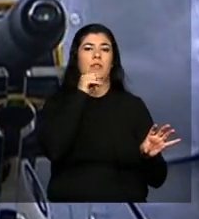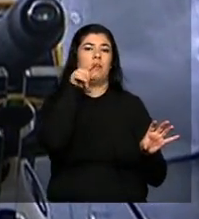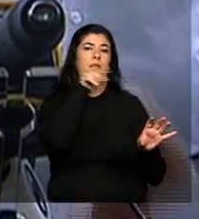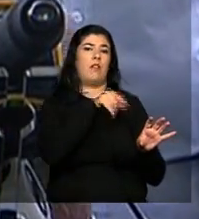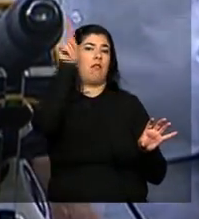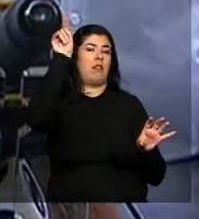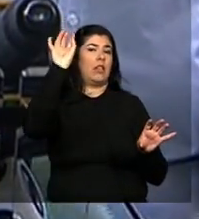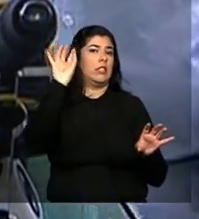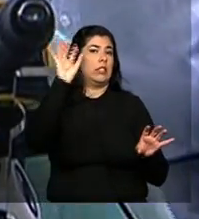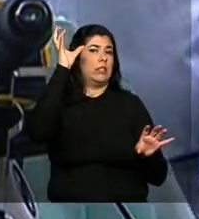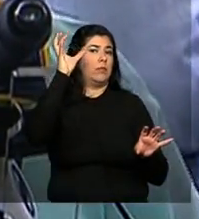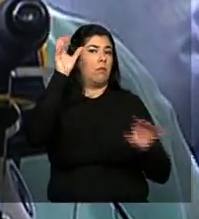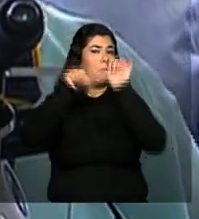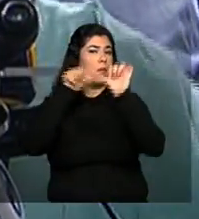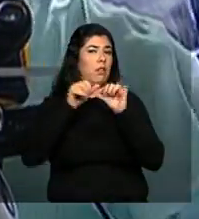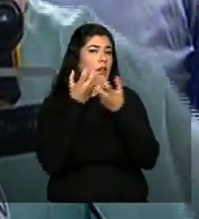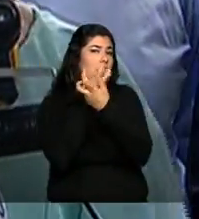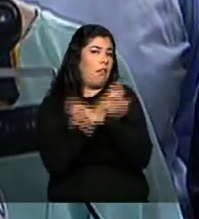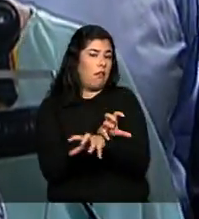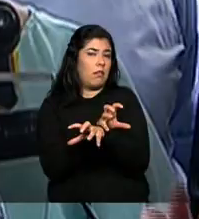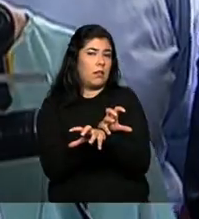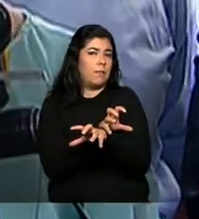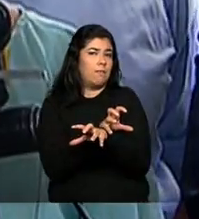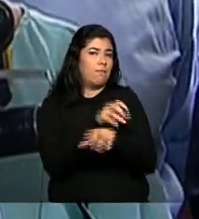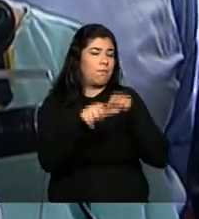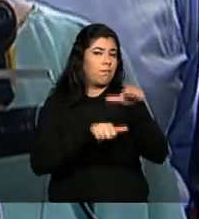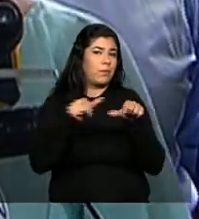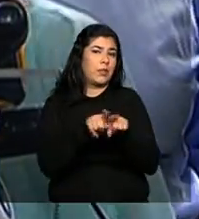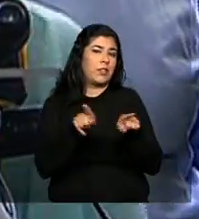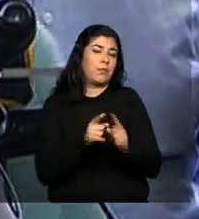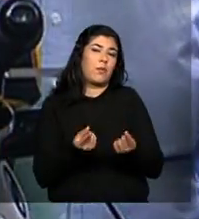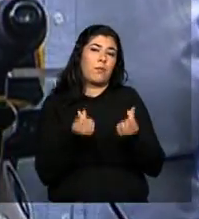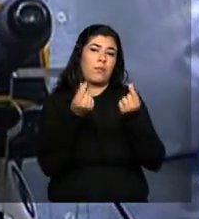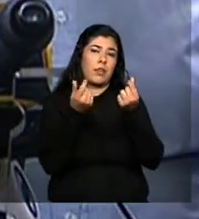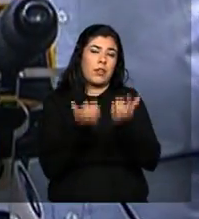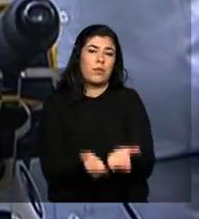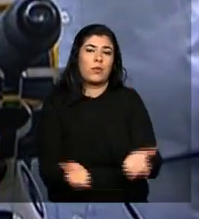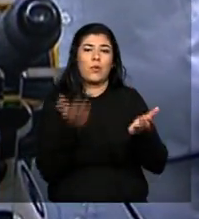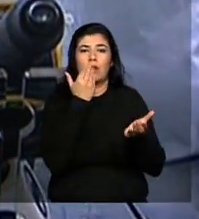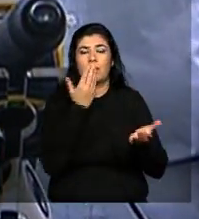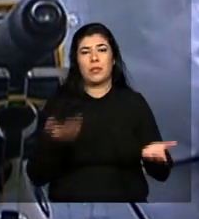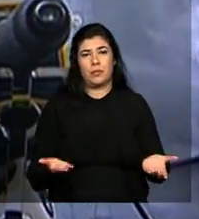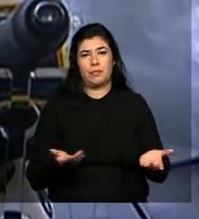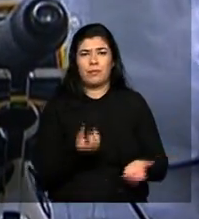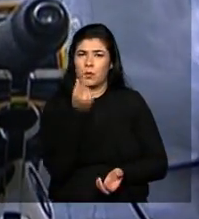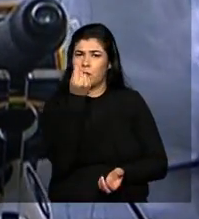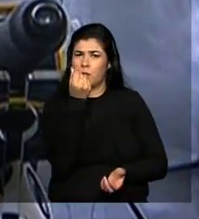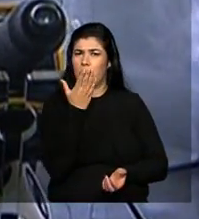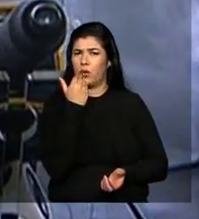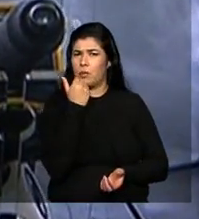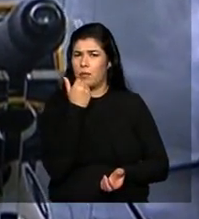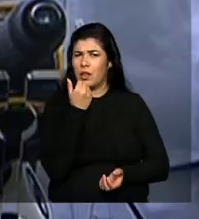um efeito direto nos preços dos alimentos. Cesta básica é alimento. E cesta básica, preço de alimento, com